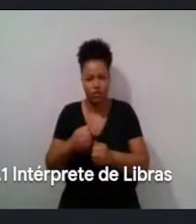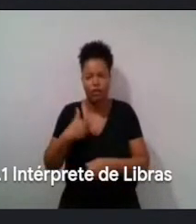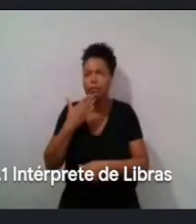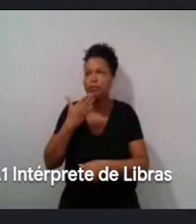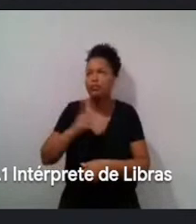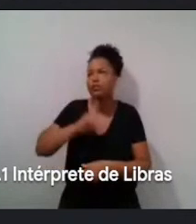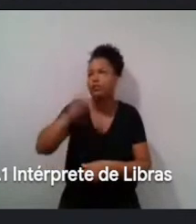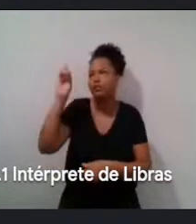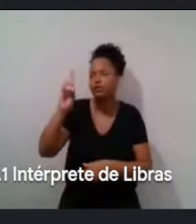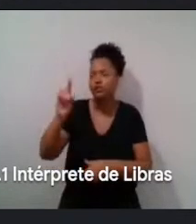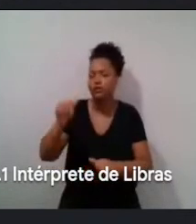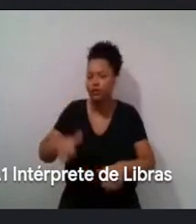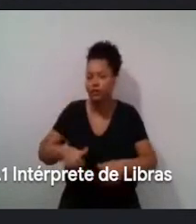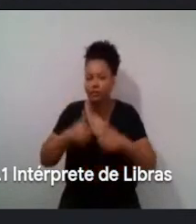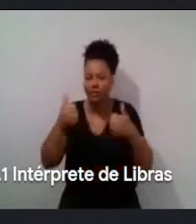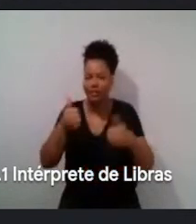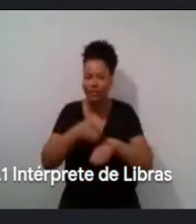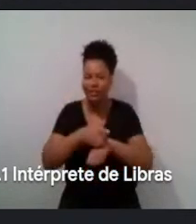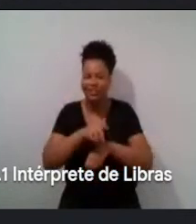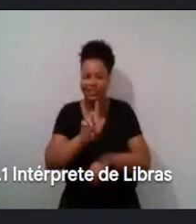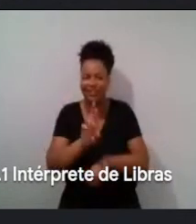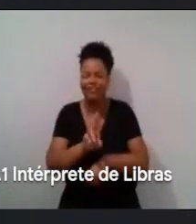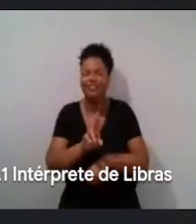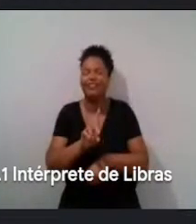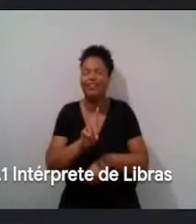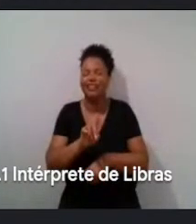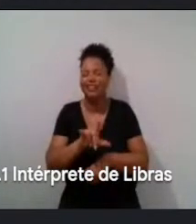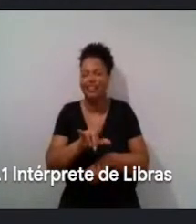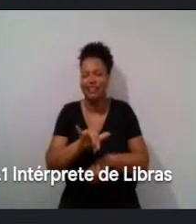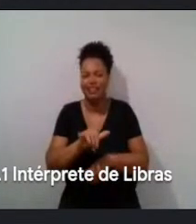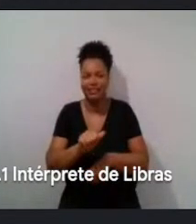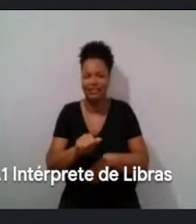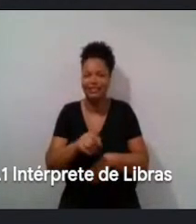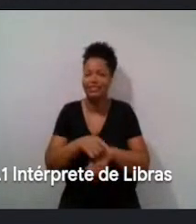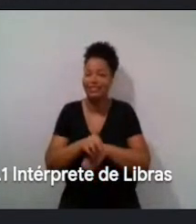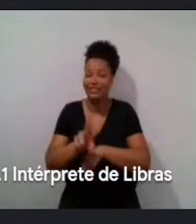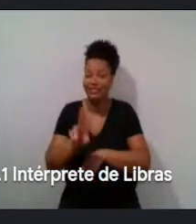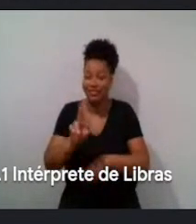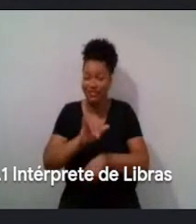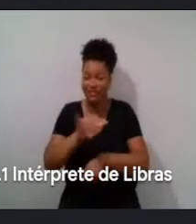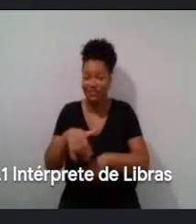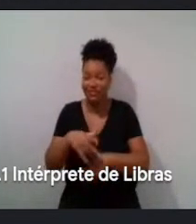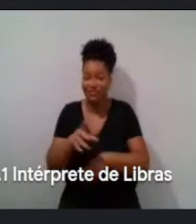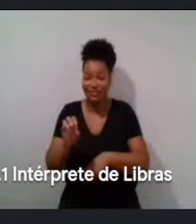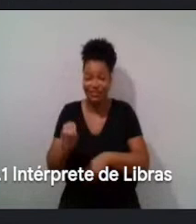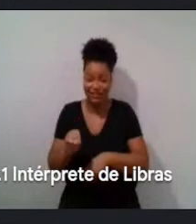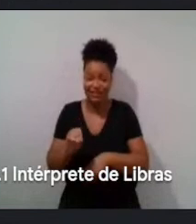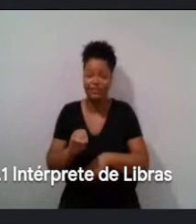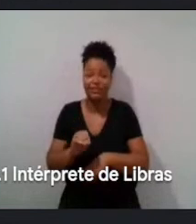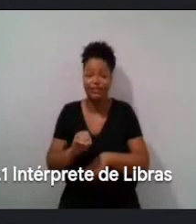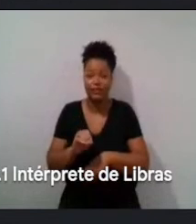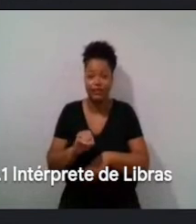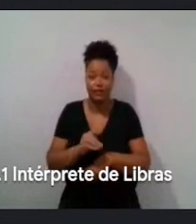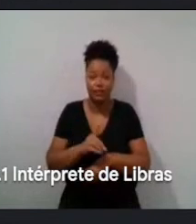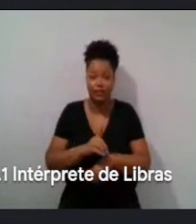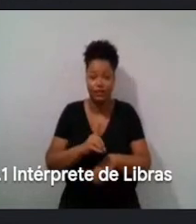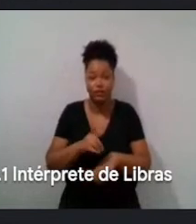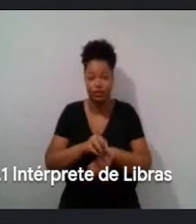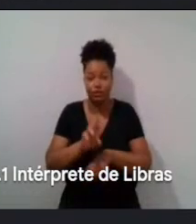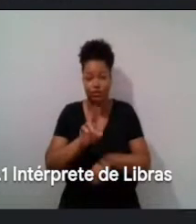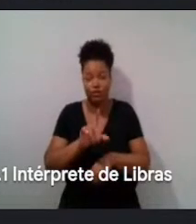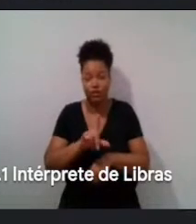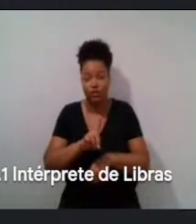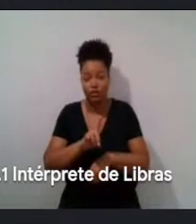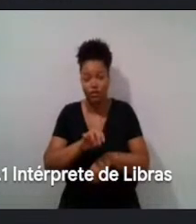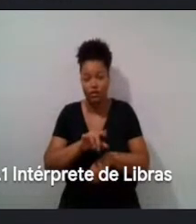se Deus quiser, viu, doutora Delícia? Não. O doutor João, também da Bahia de Todos os Santos, doutor Delícia, da nossa saudosa,